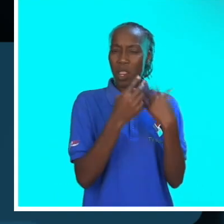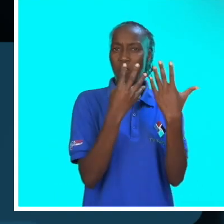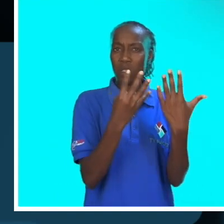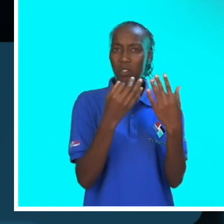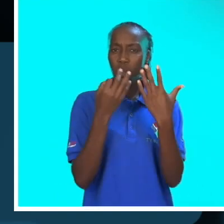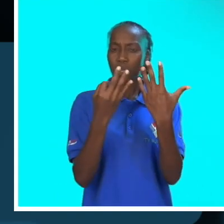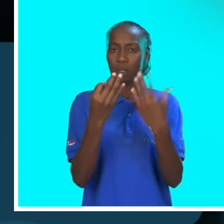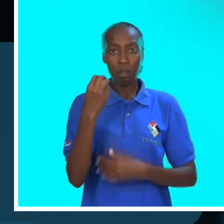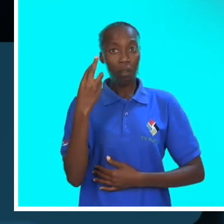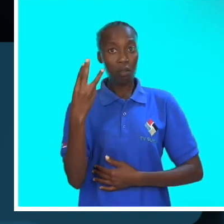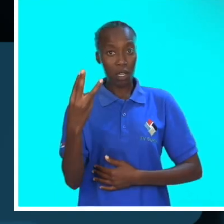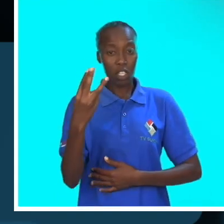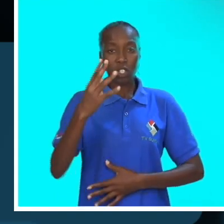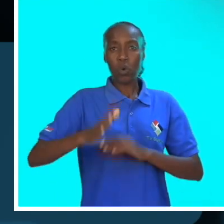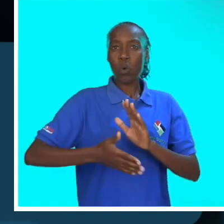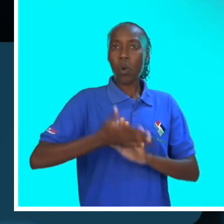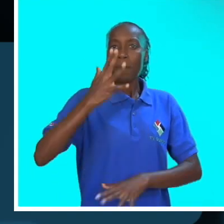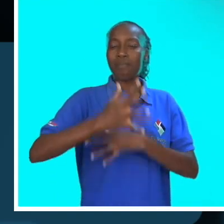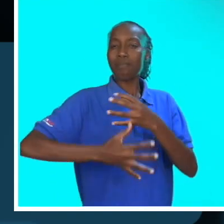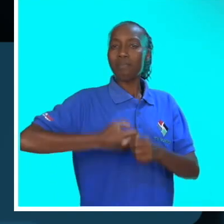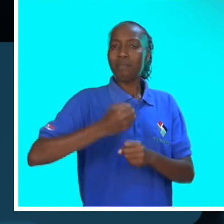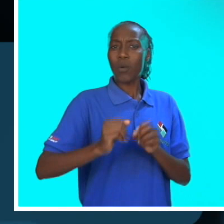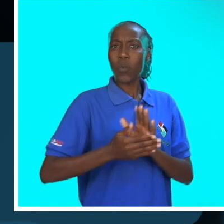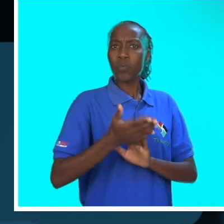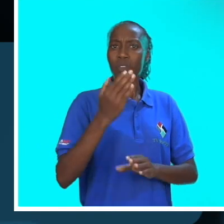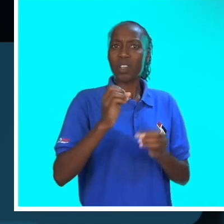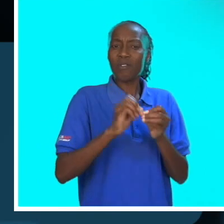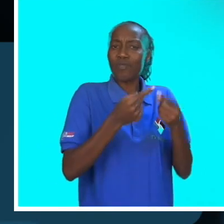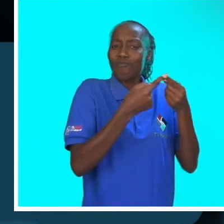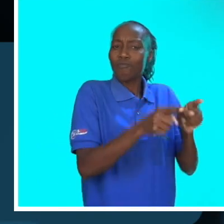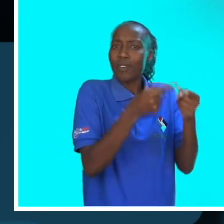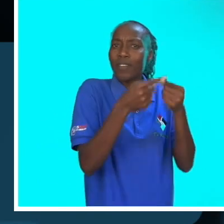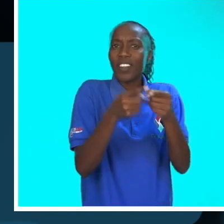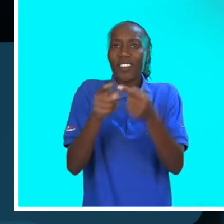contagem da minha carreira, tenho como referência